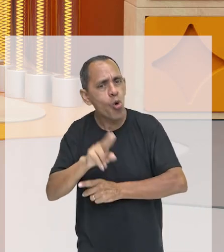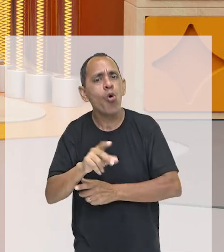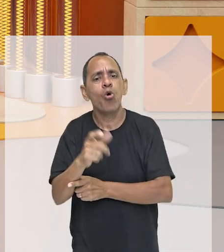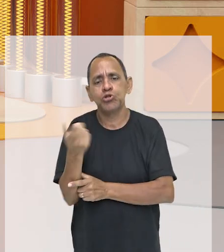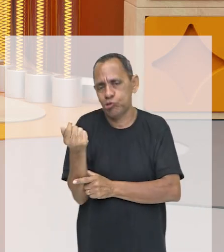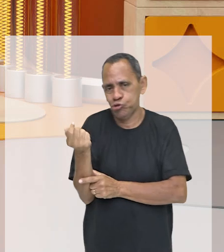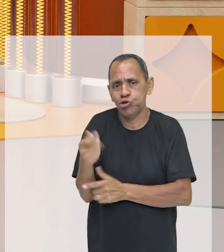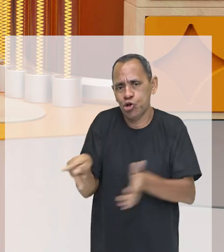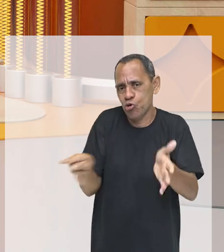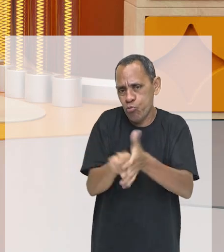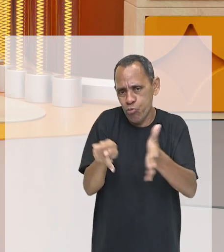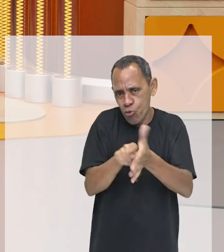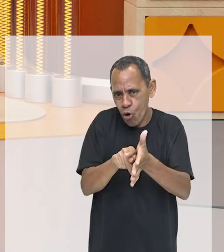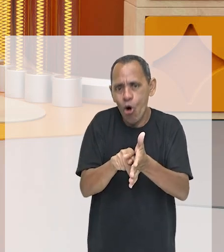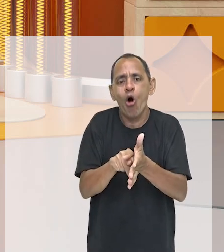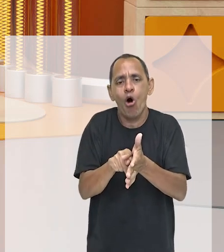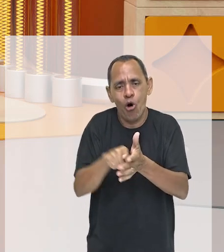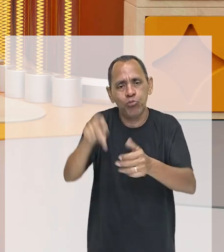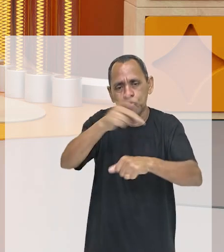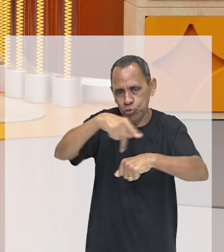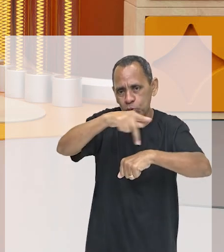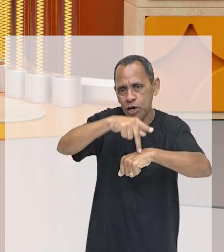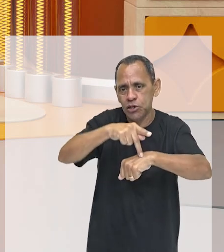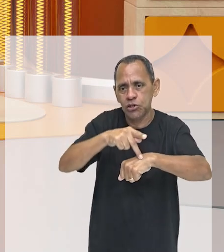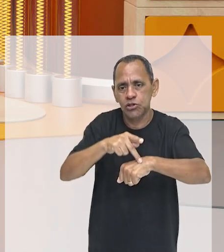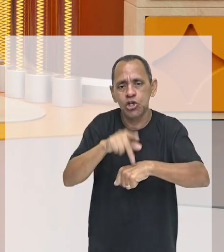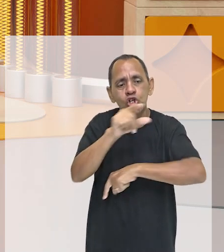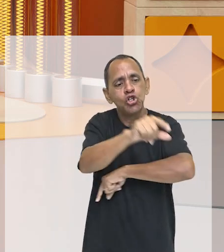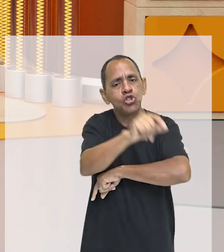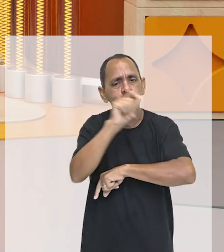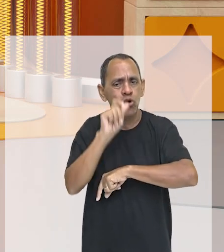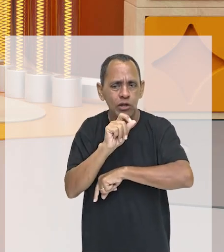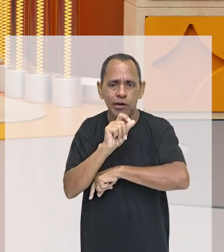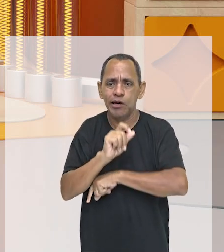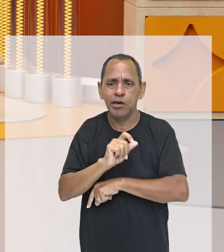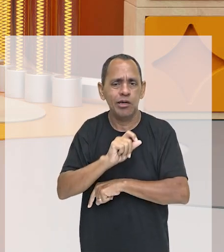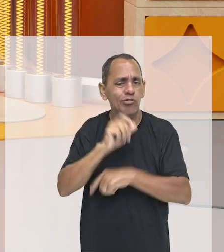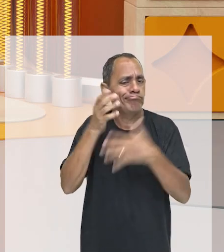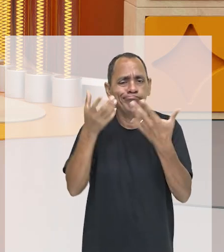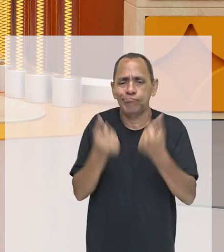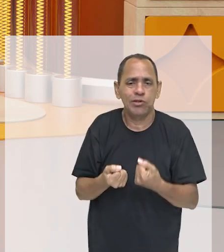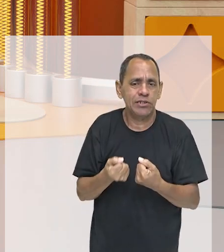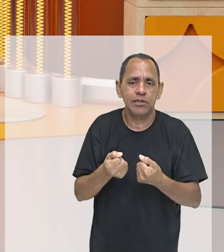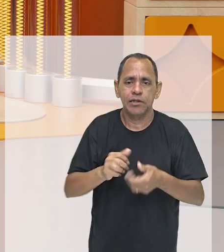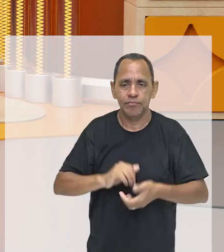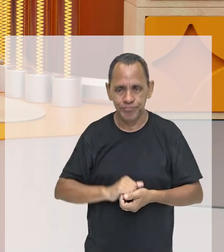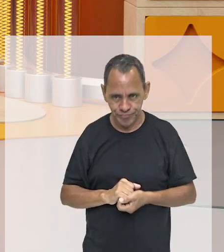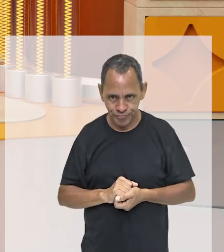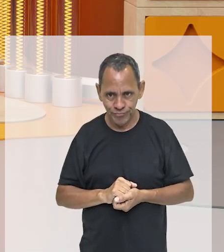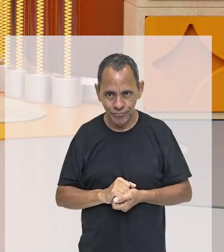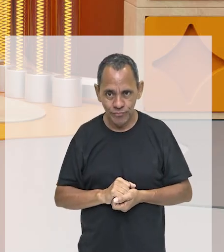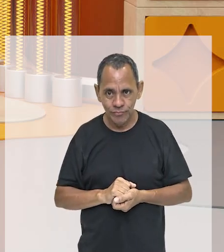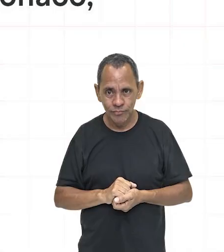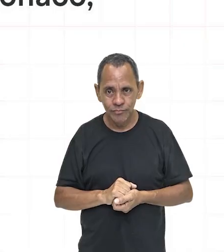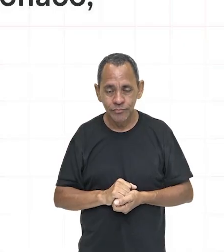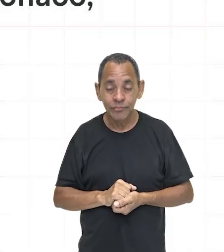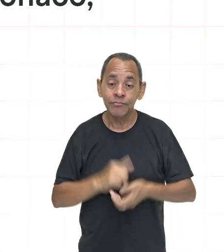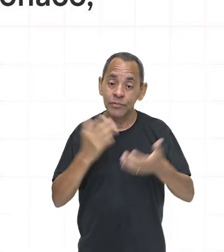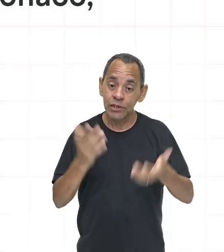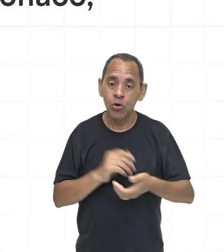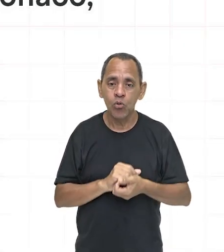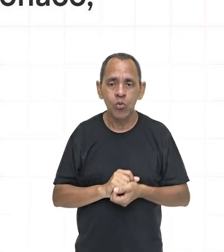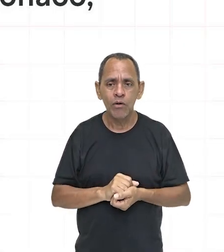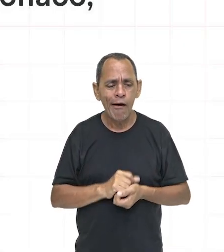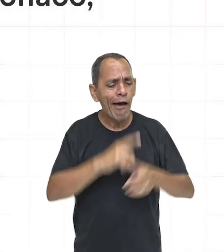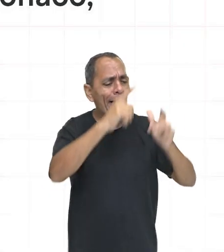moeda nacional. Preferiu não entrar aí, né, utilizando o euro. Agora, o que vai ser, né, essa zona aí do